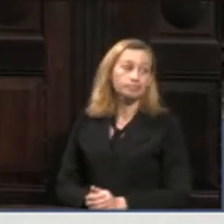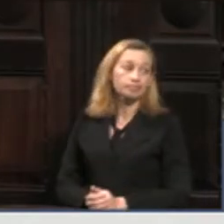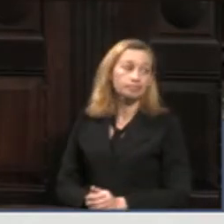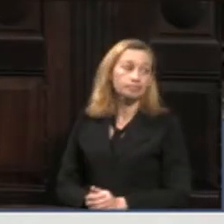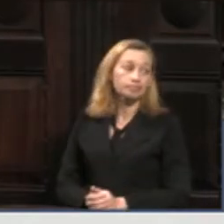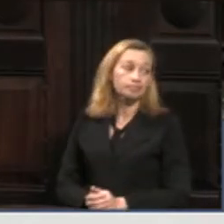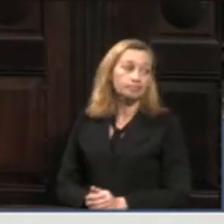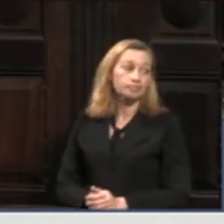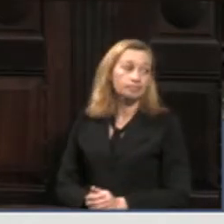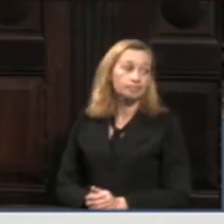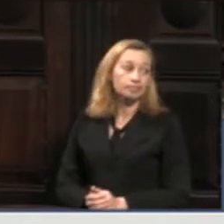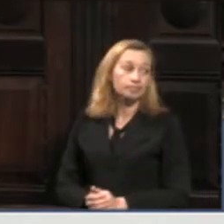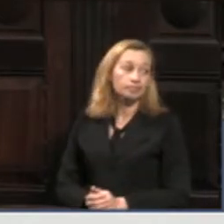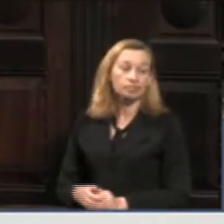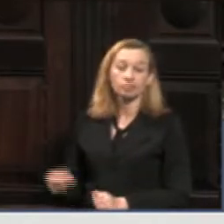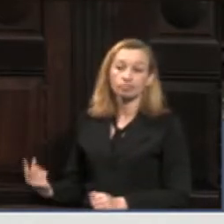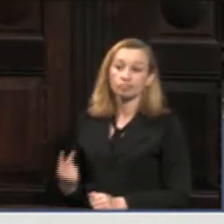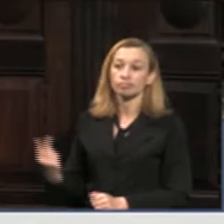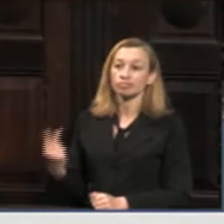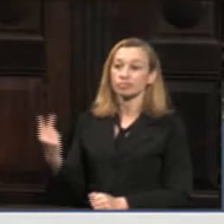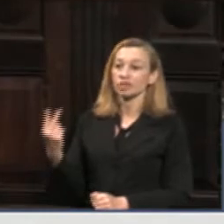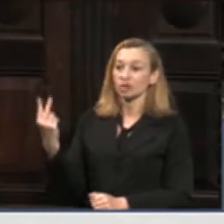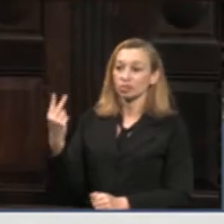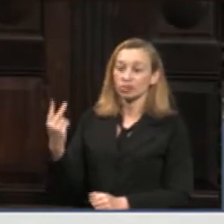apegadas a valores